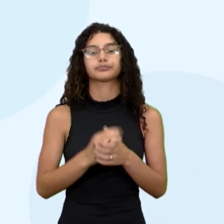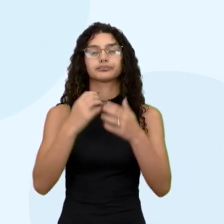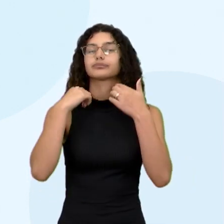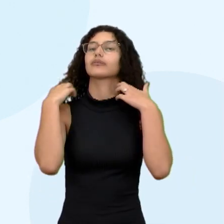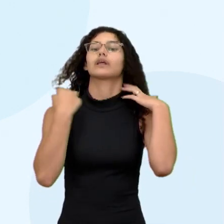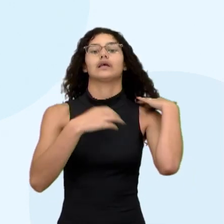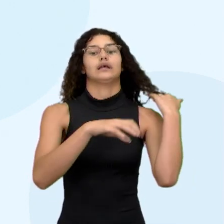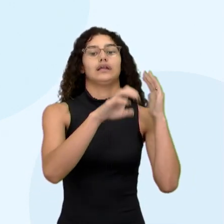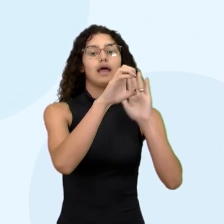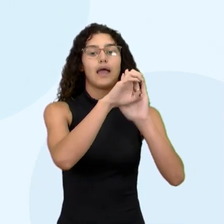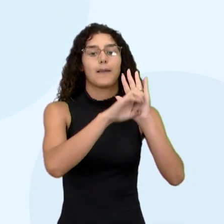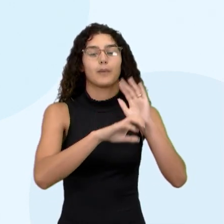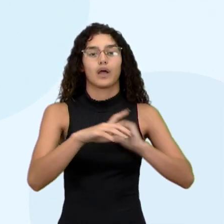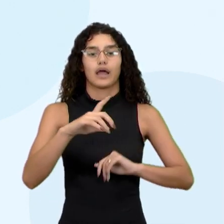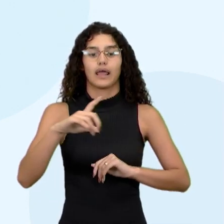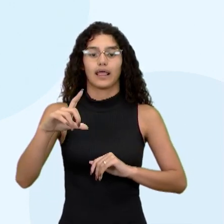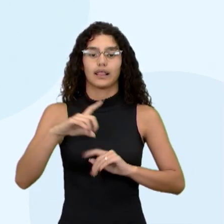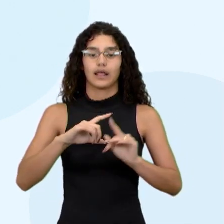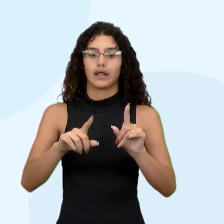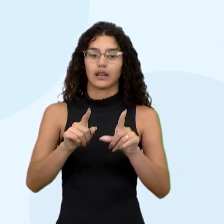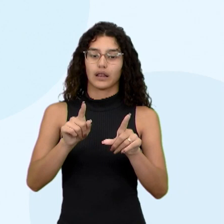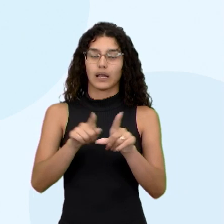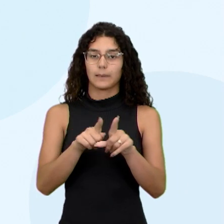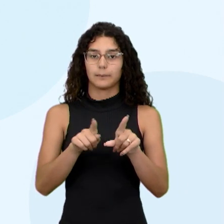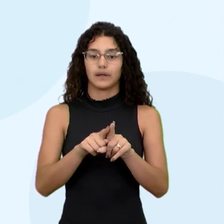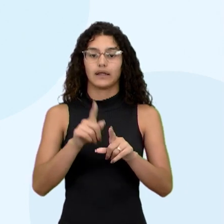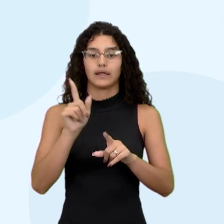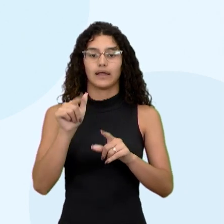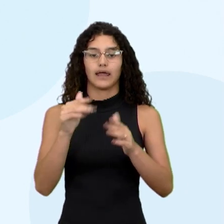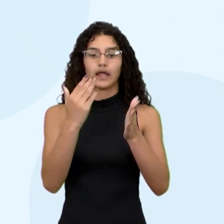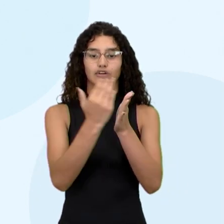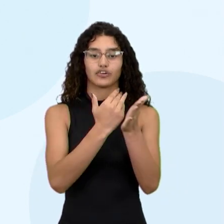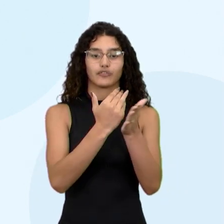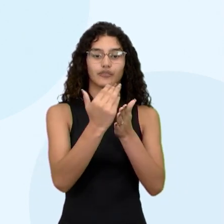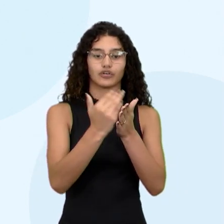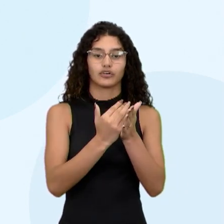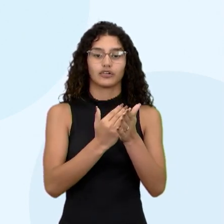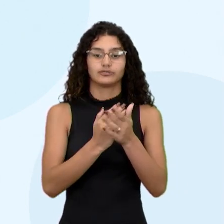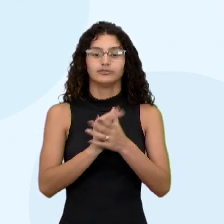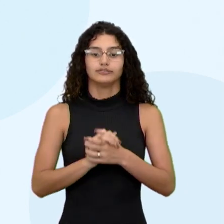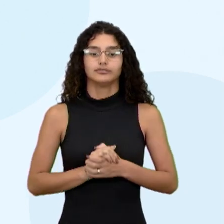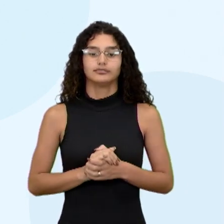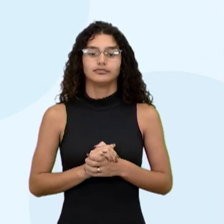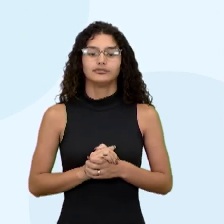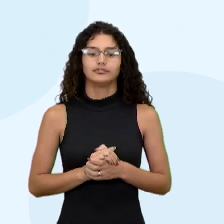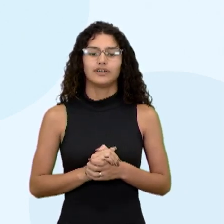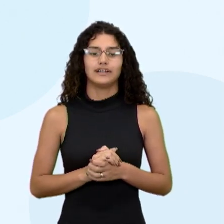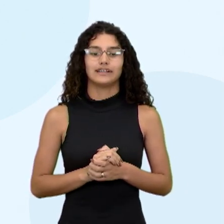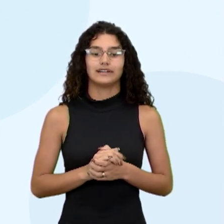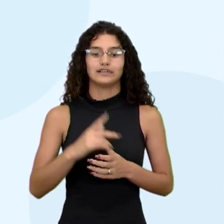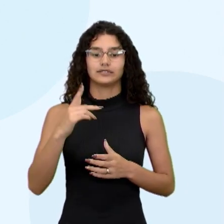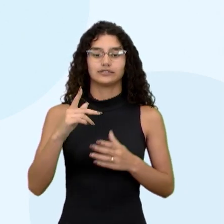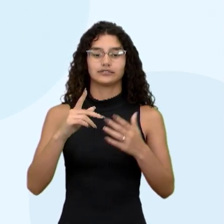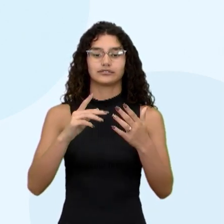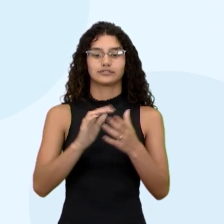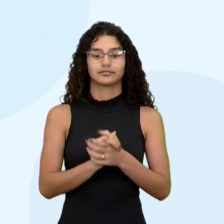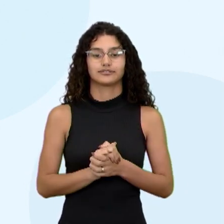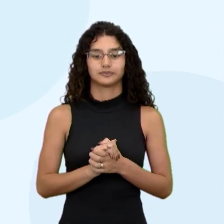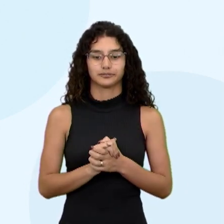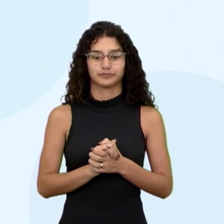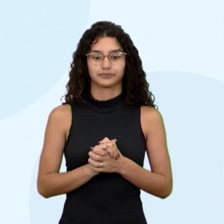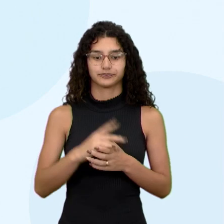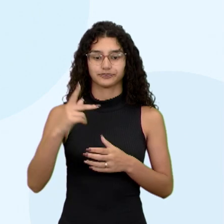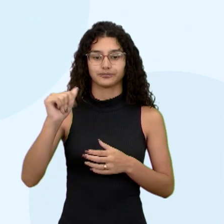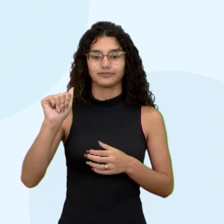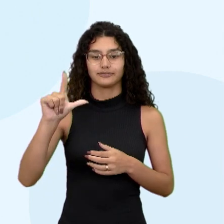do período aí da era Cenozoica, ela é dividida em Paleoceno, Eoceno e Oligoceno,